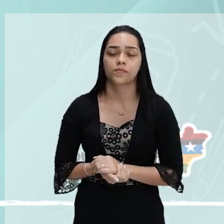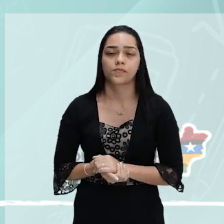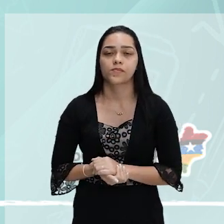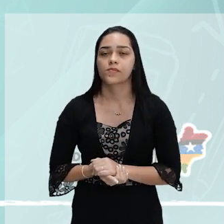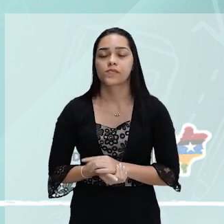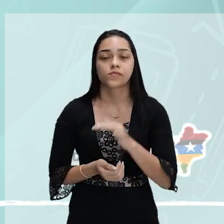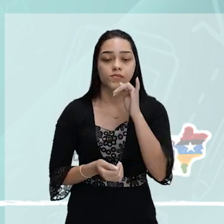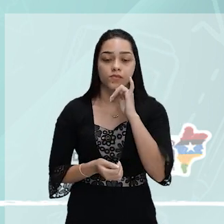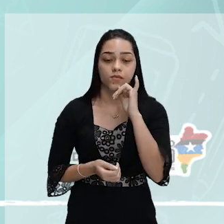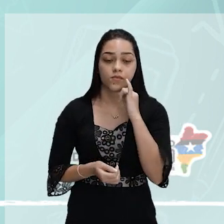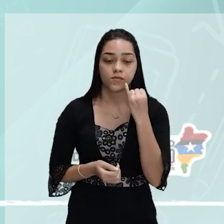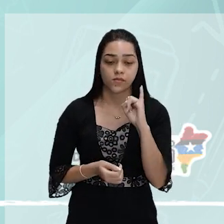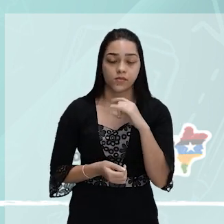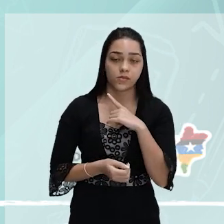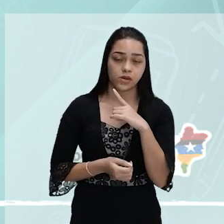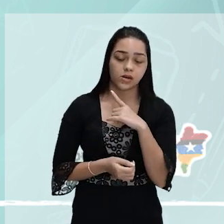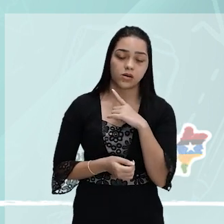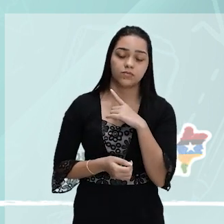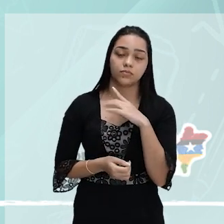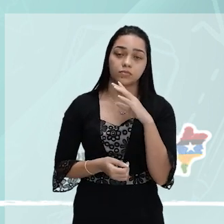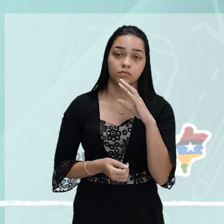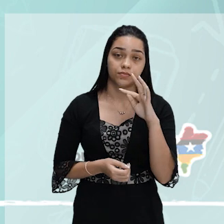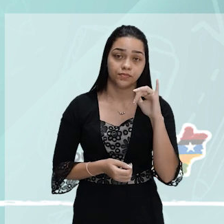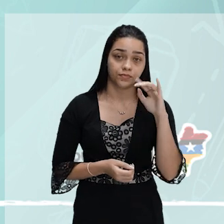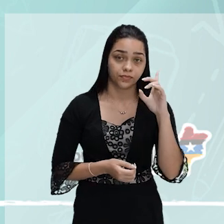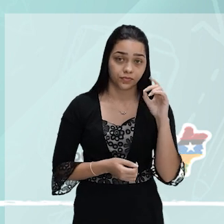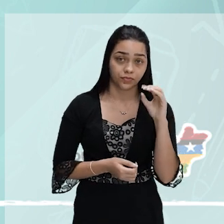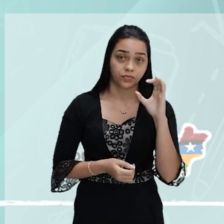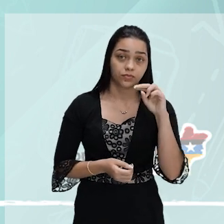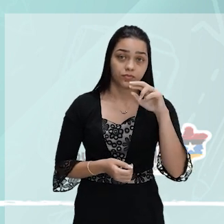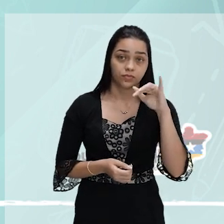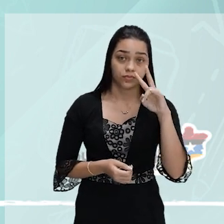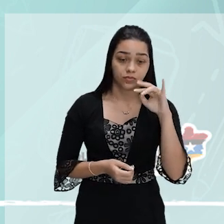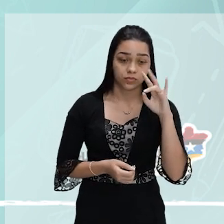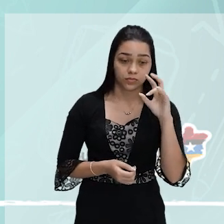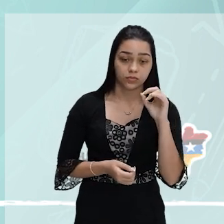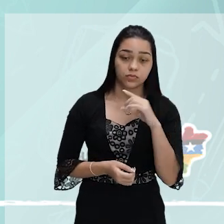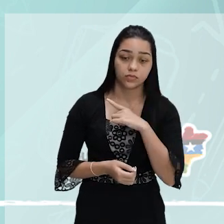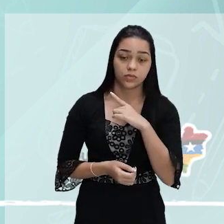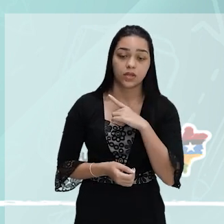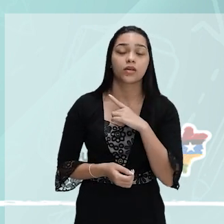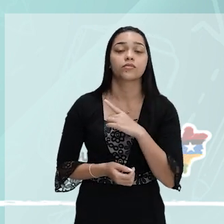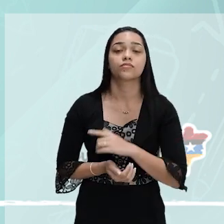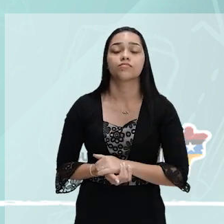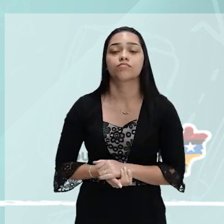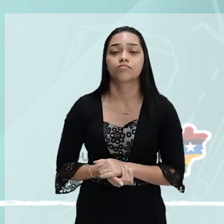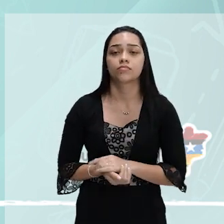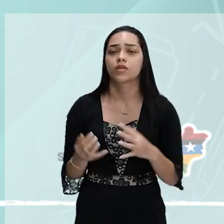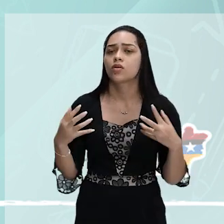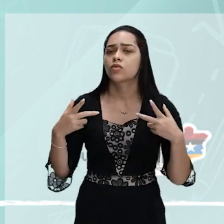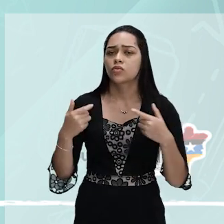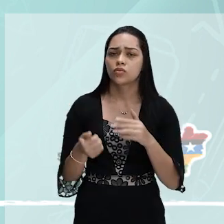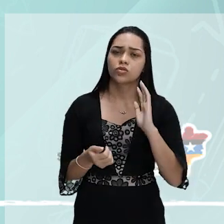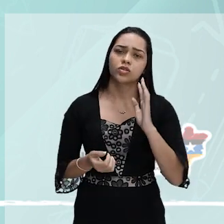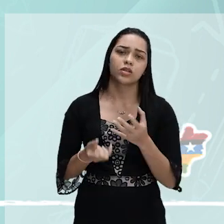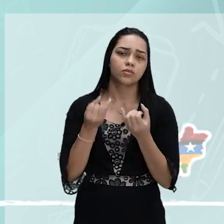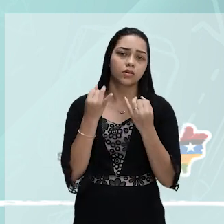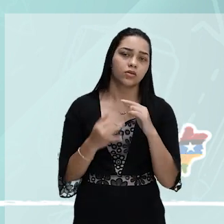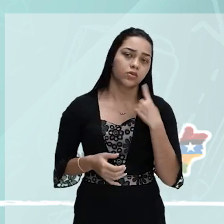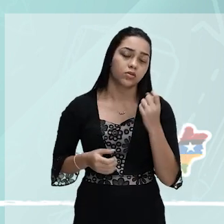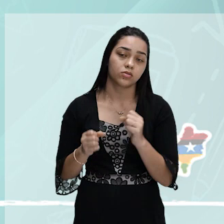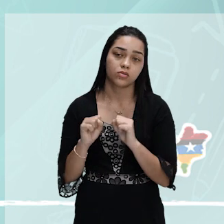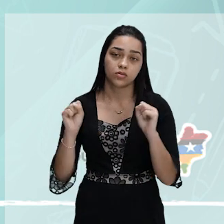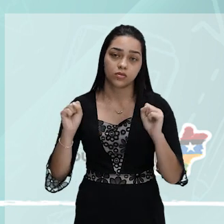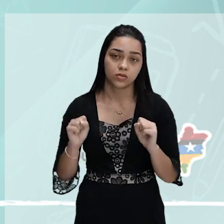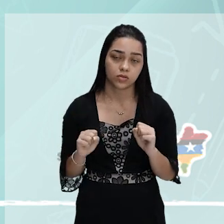no tecido conjuntivo, ele vai se chamar histiócitos. E aí, falando do nosso